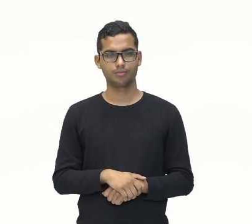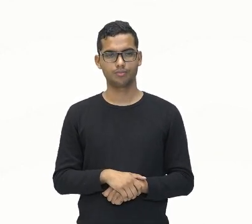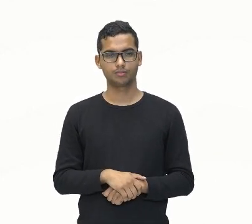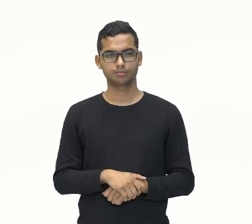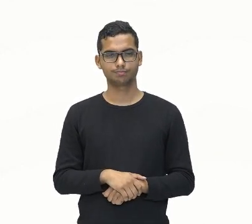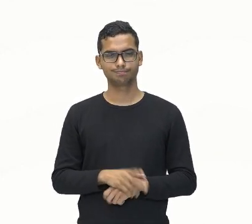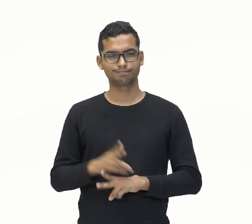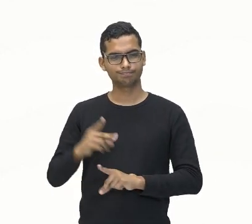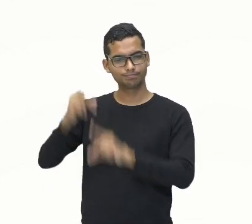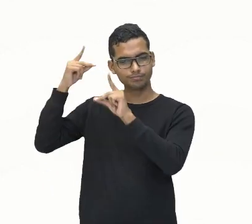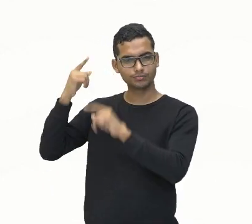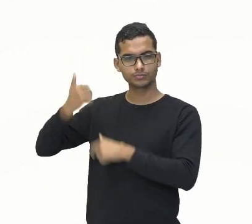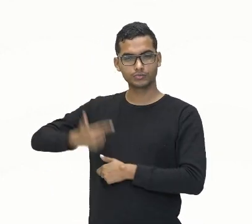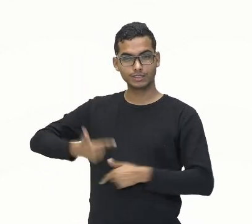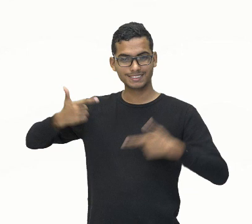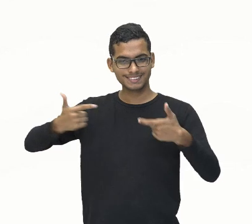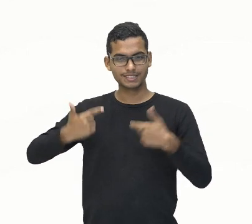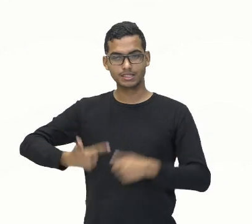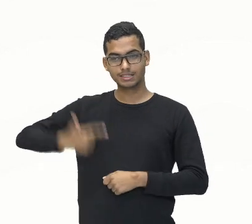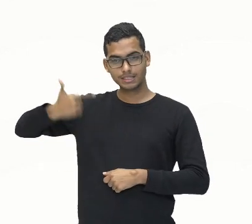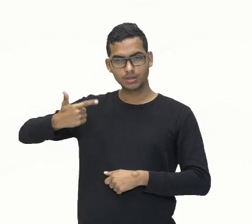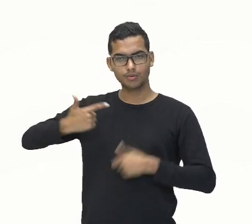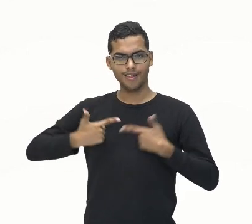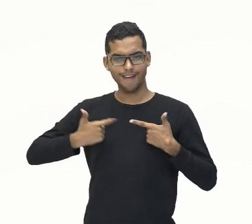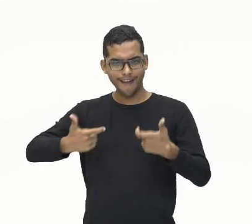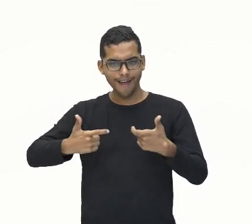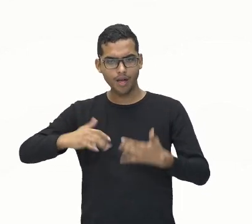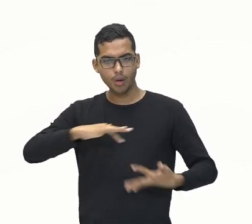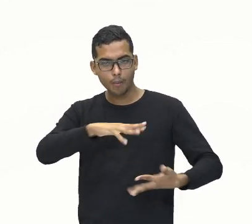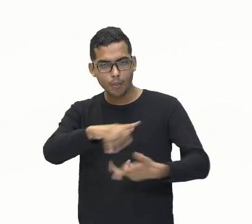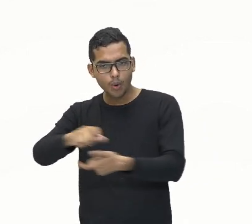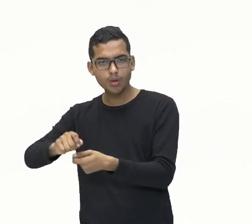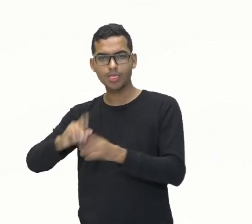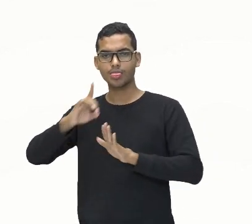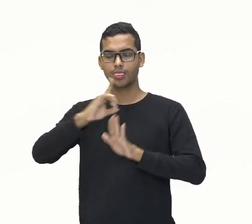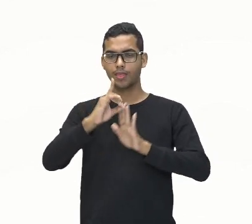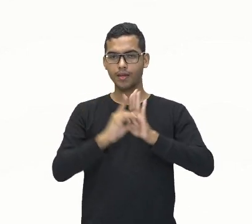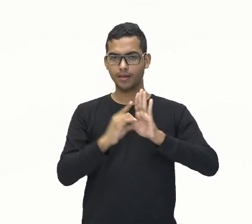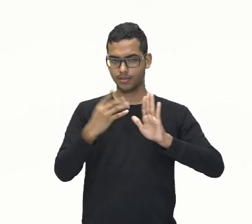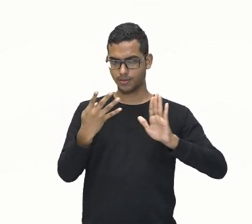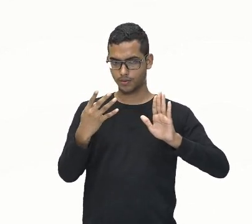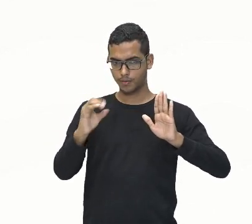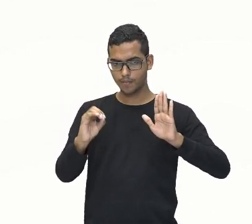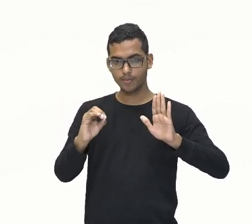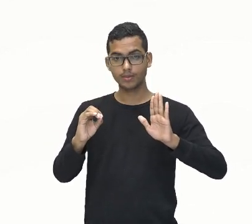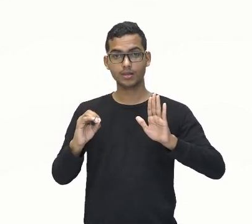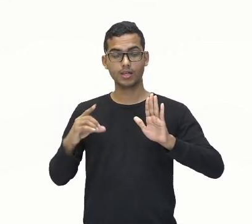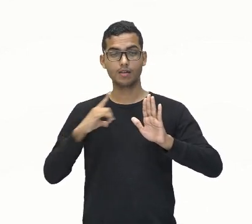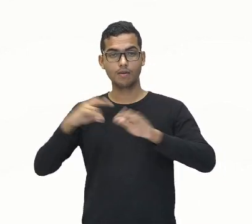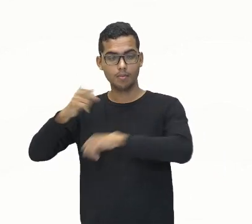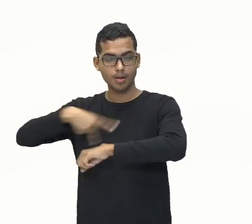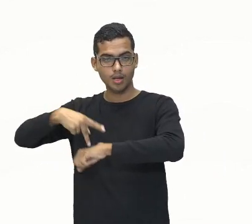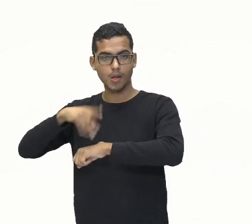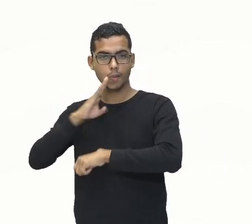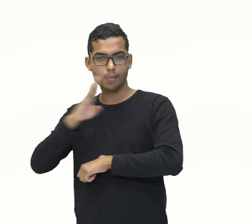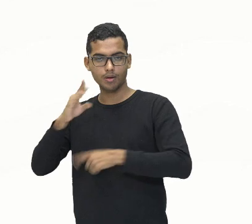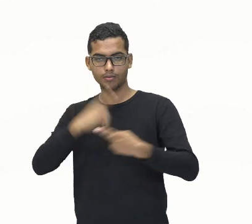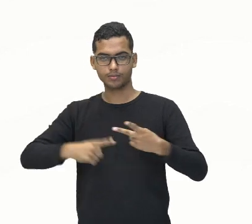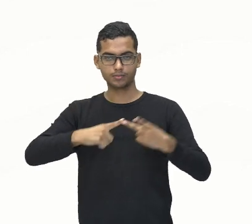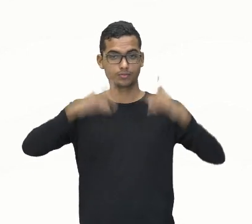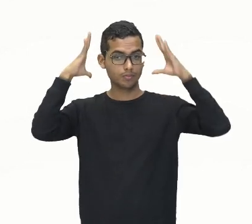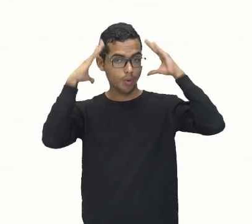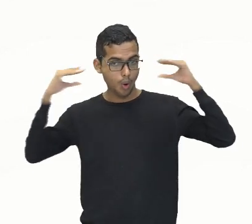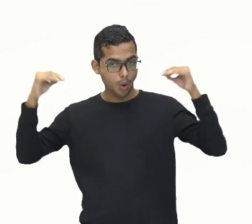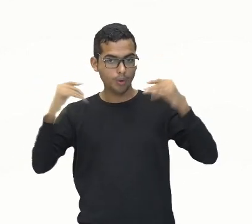no final da Segunda Guerra Mundial, na década de 40, houve a união da Bélgica, Holanda e